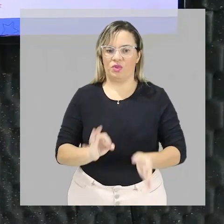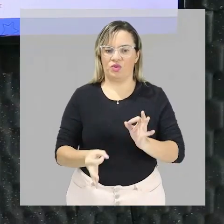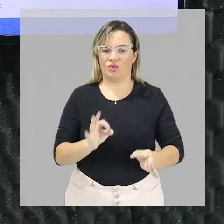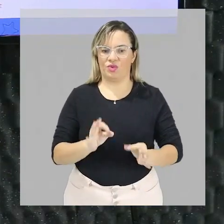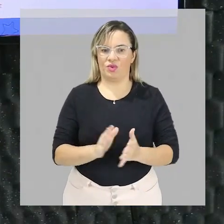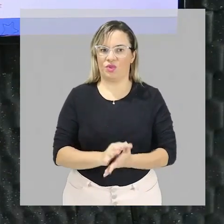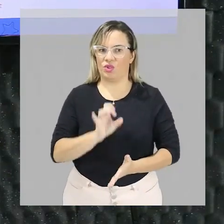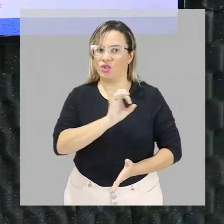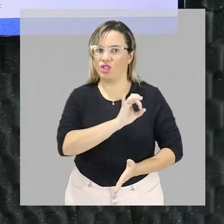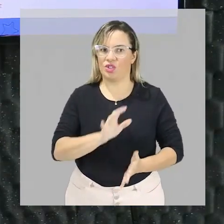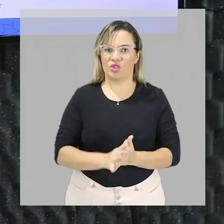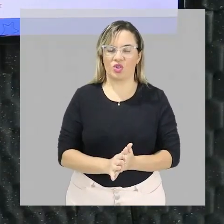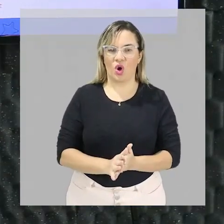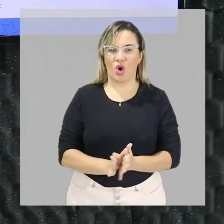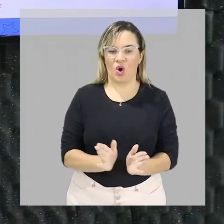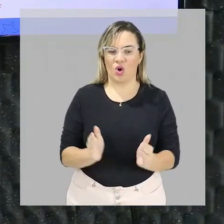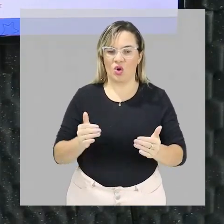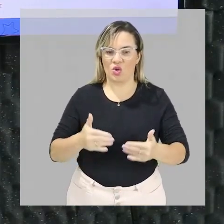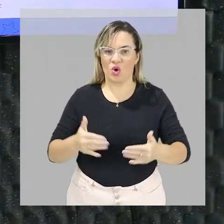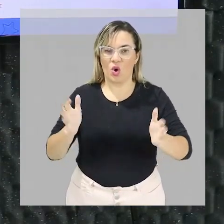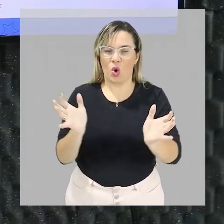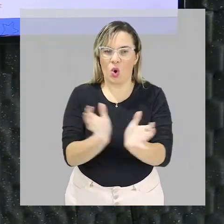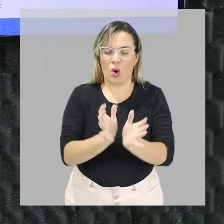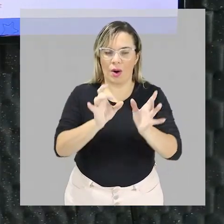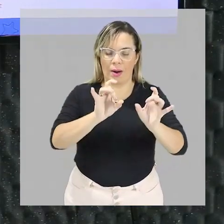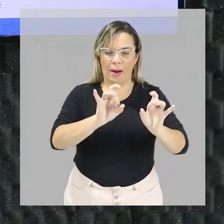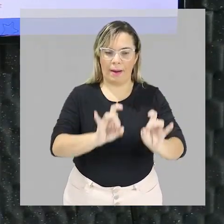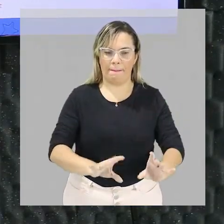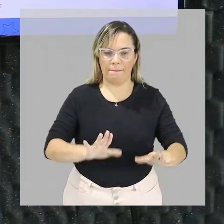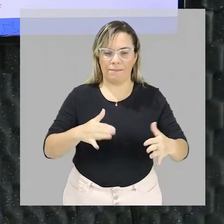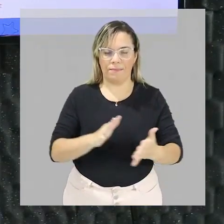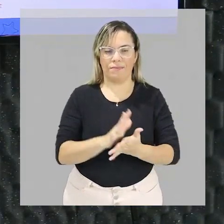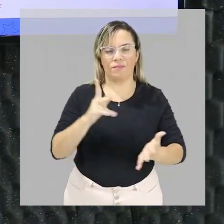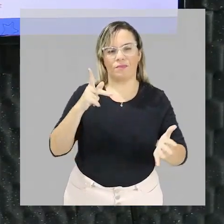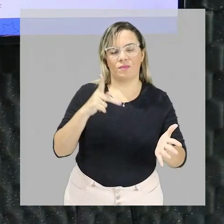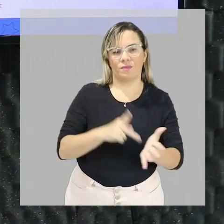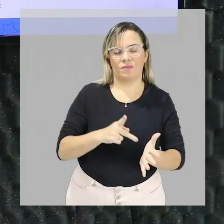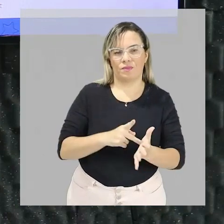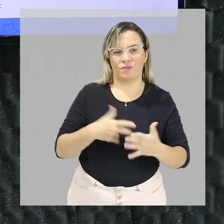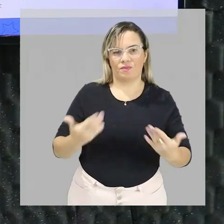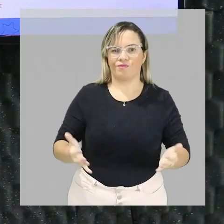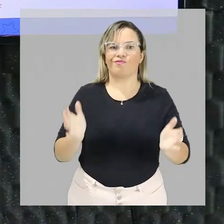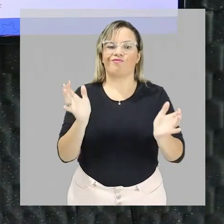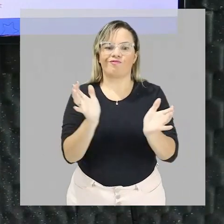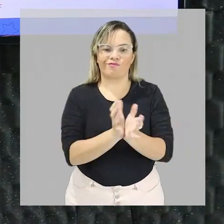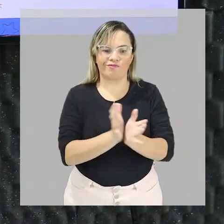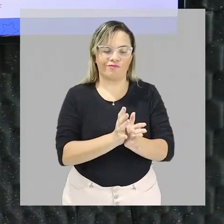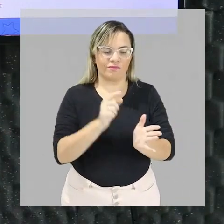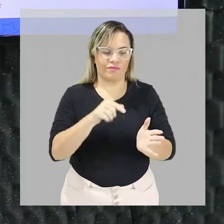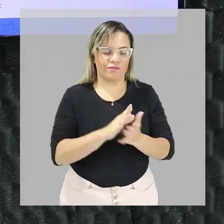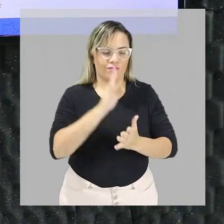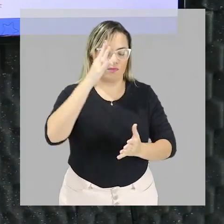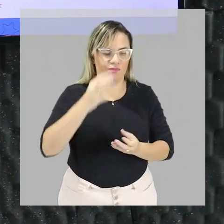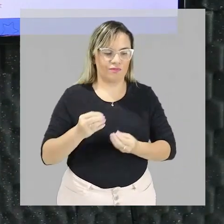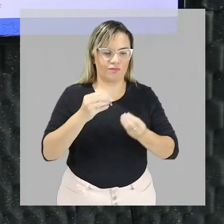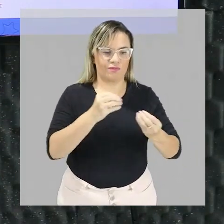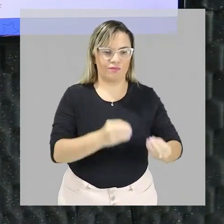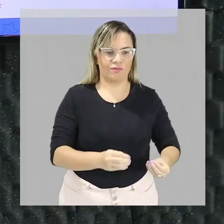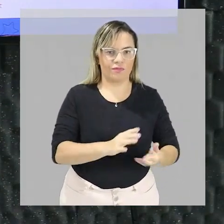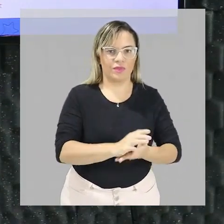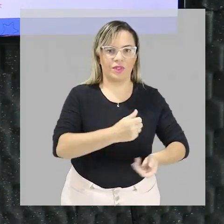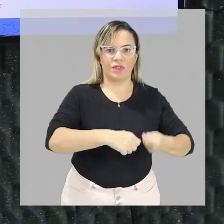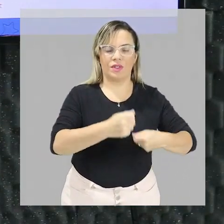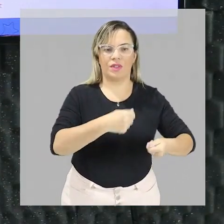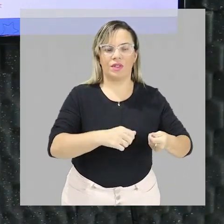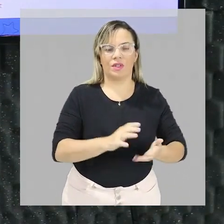a partilha que se fez, na verdade, foi uma partilha concentrada nas mãos principalmente das elites econômicas